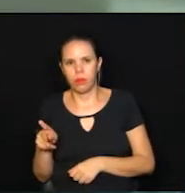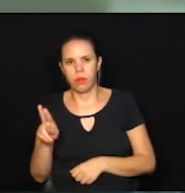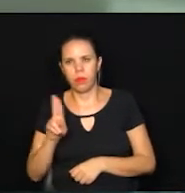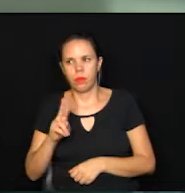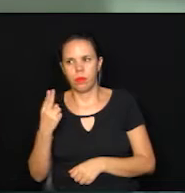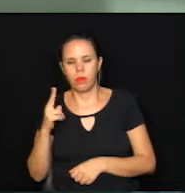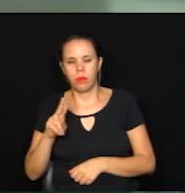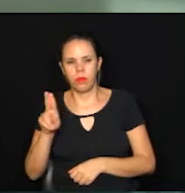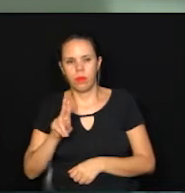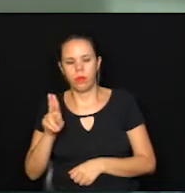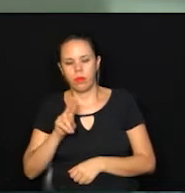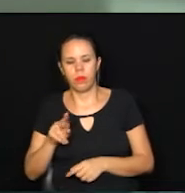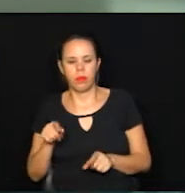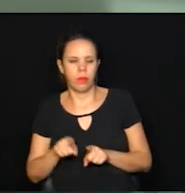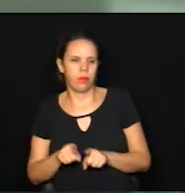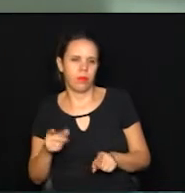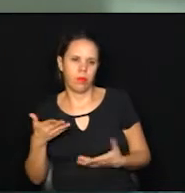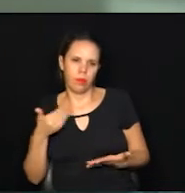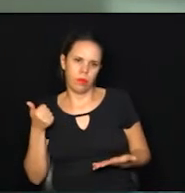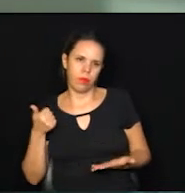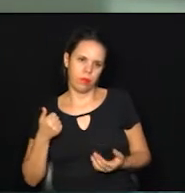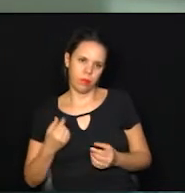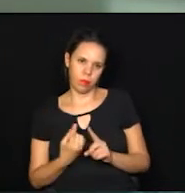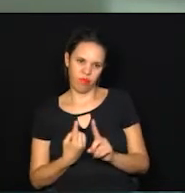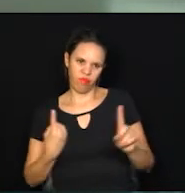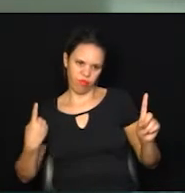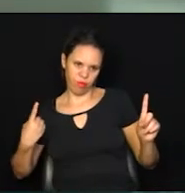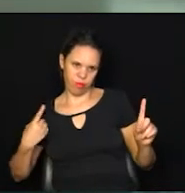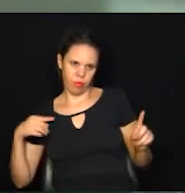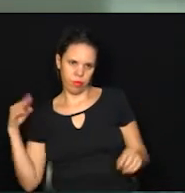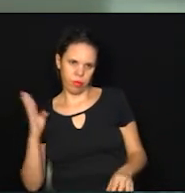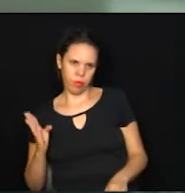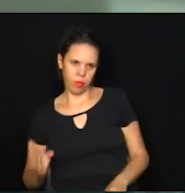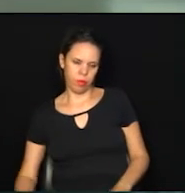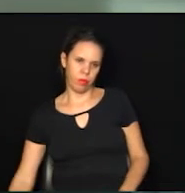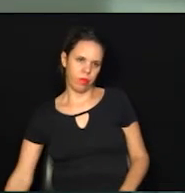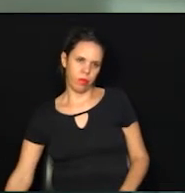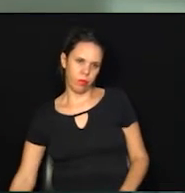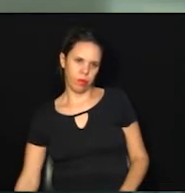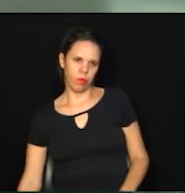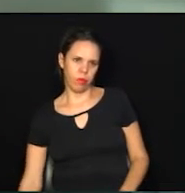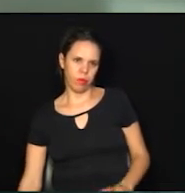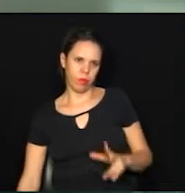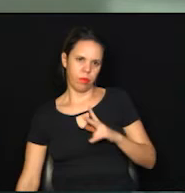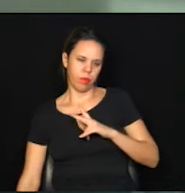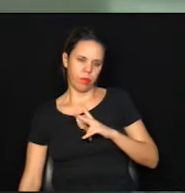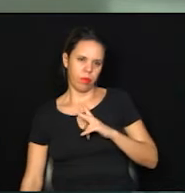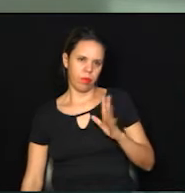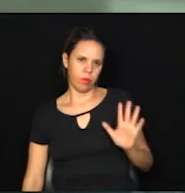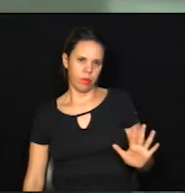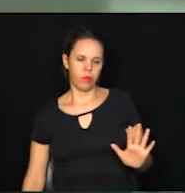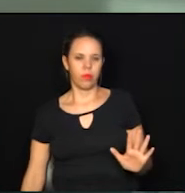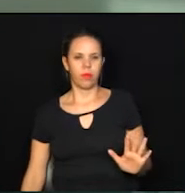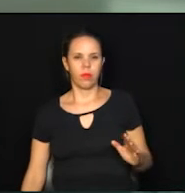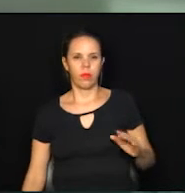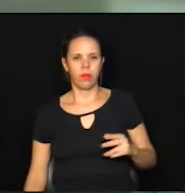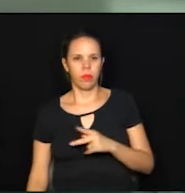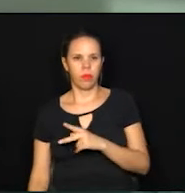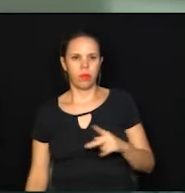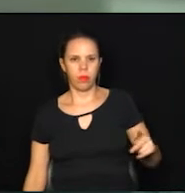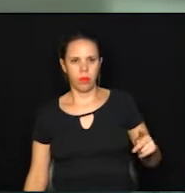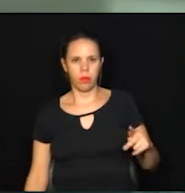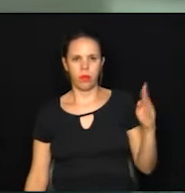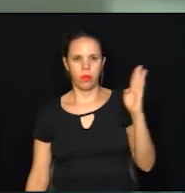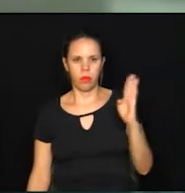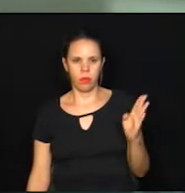uruguaio preferiu manter uma distância pessoal mesmo, com o presidente